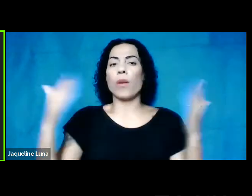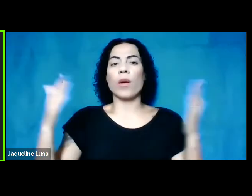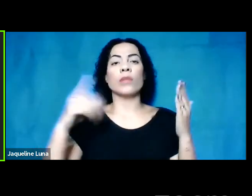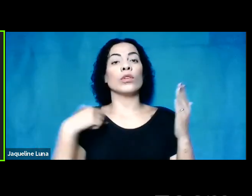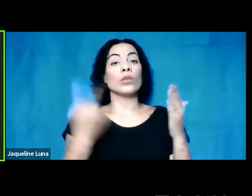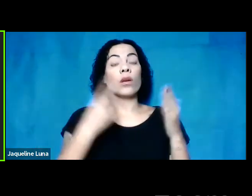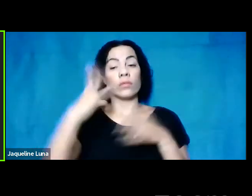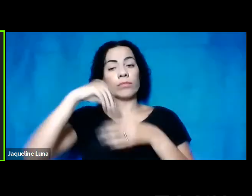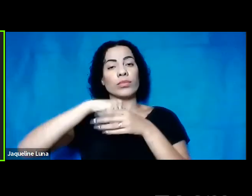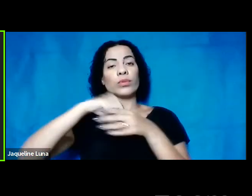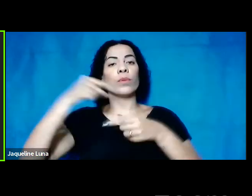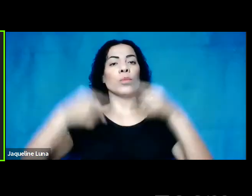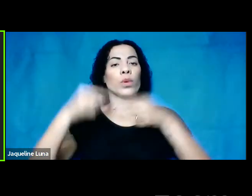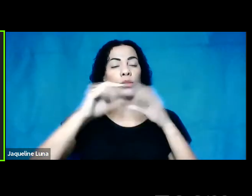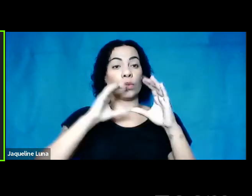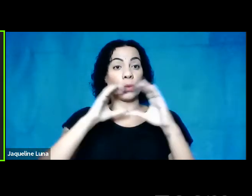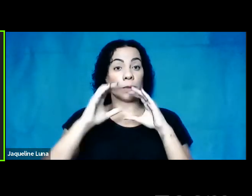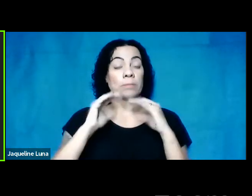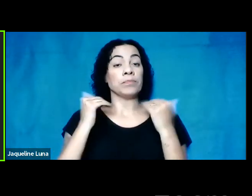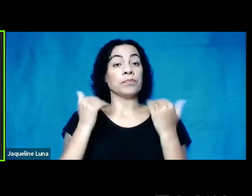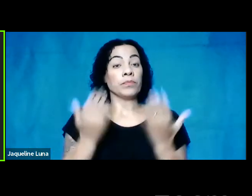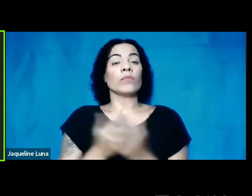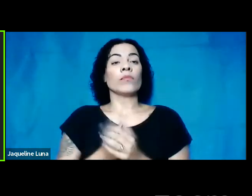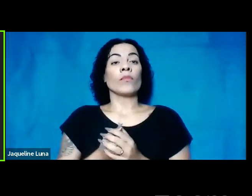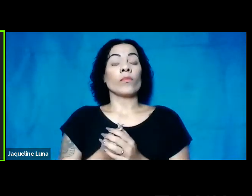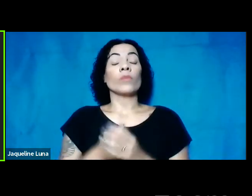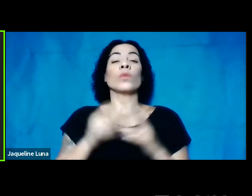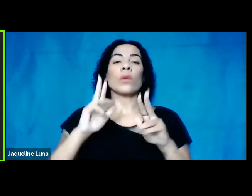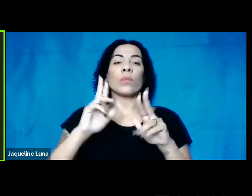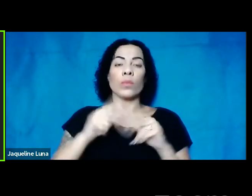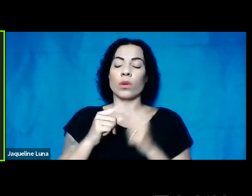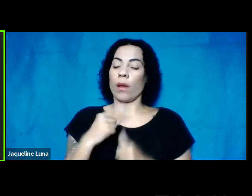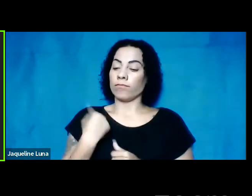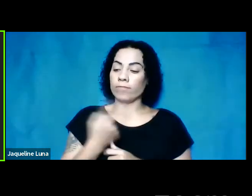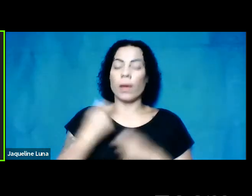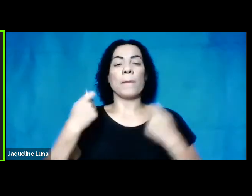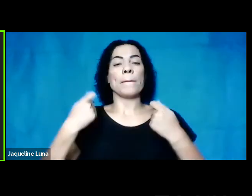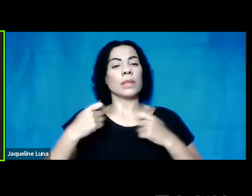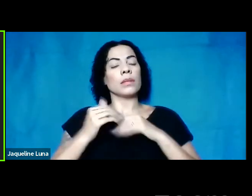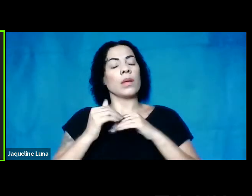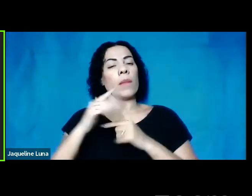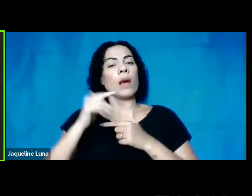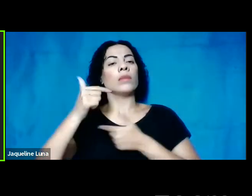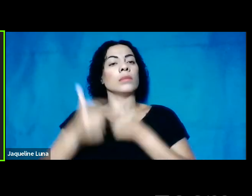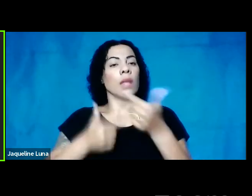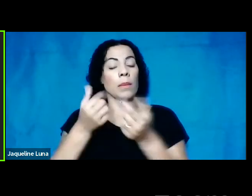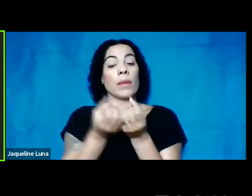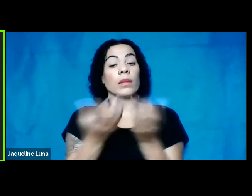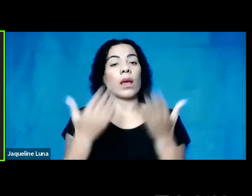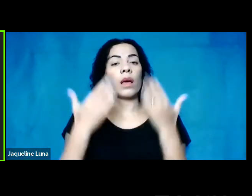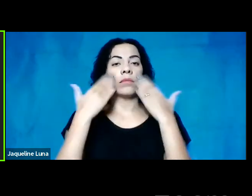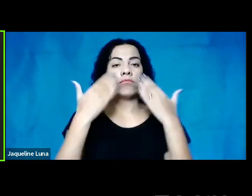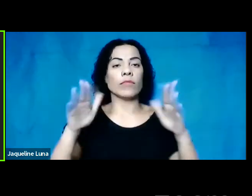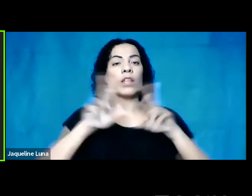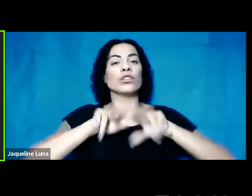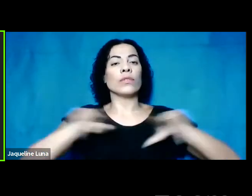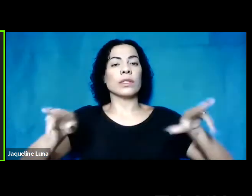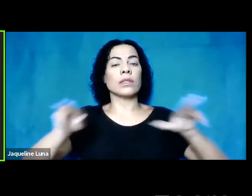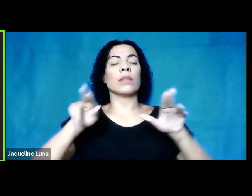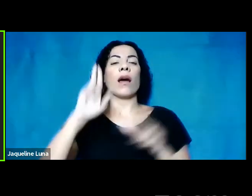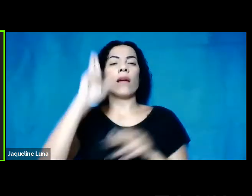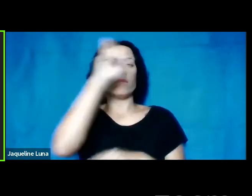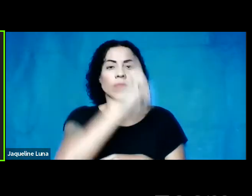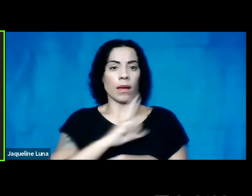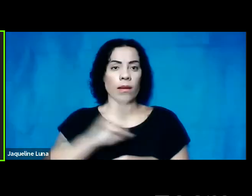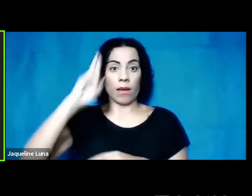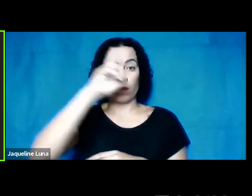comunicação. Bom, assim cabe a nós, né, nos engajarmos para dar visibilidade também à diversidade étnico-racial, que também,